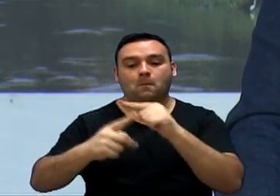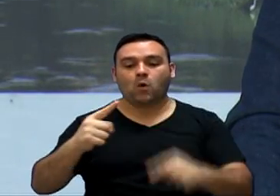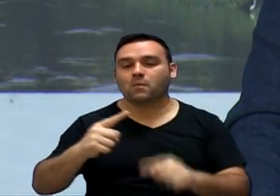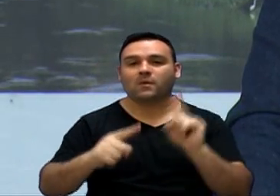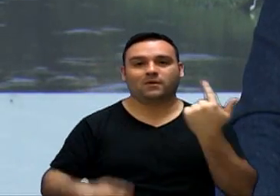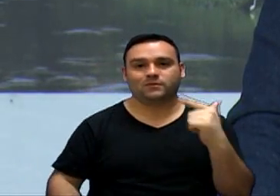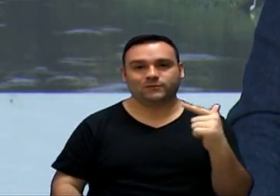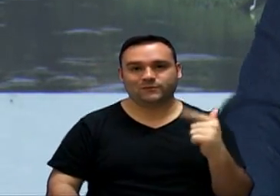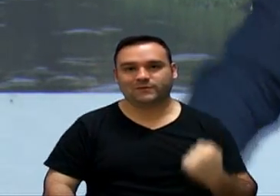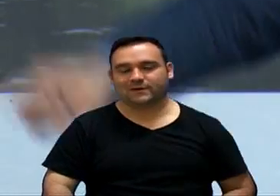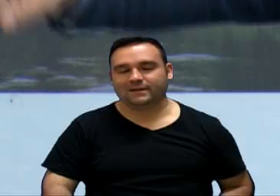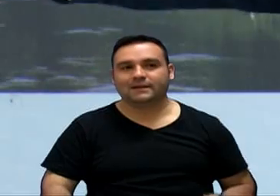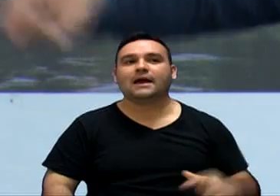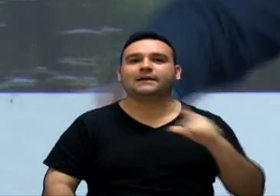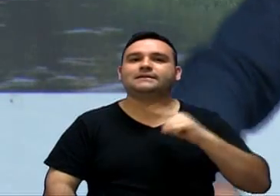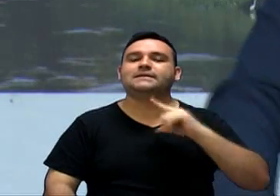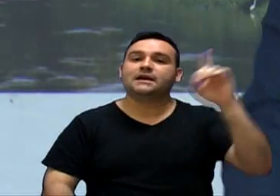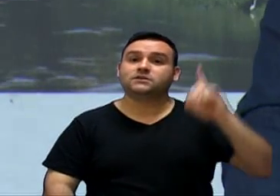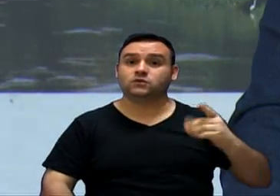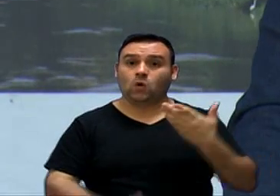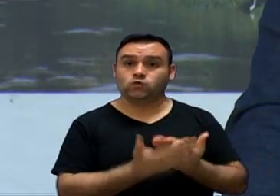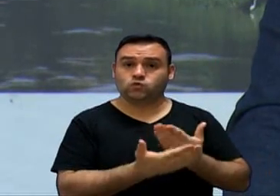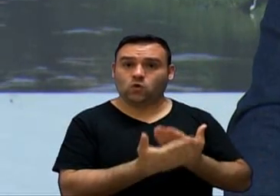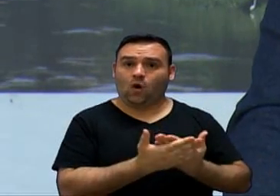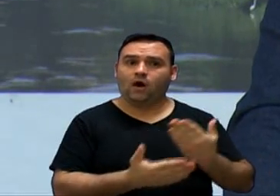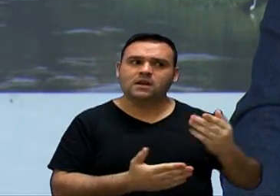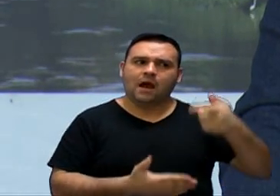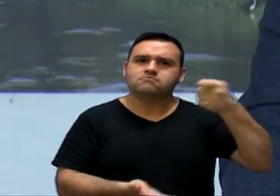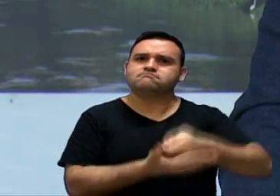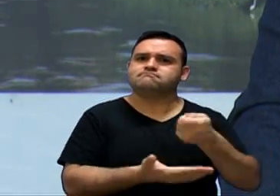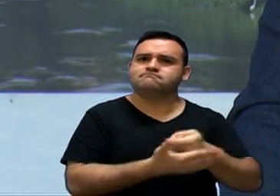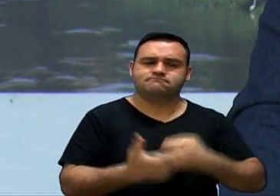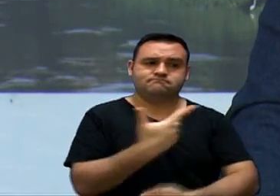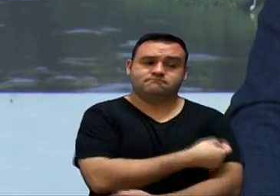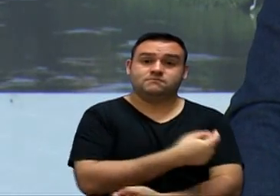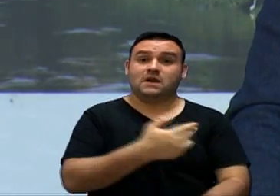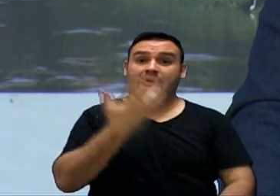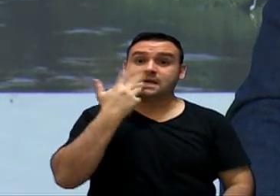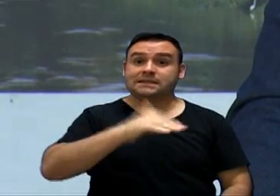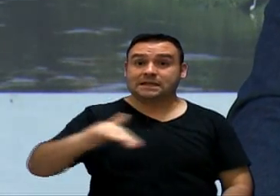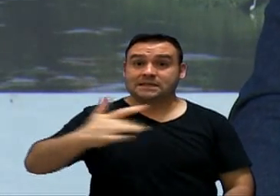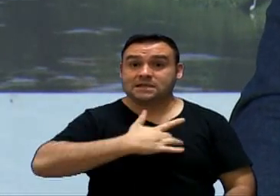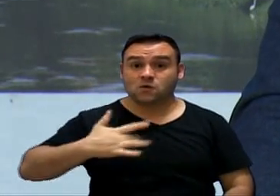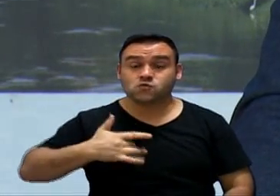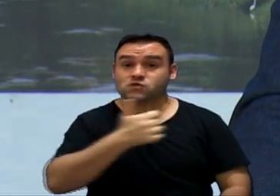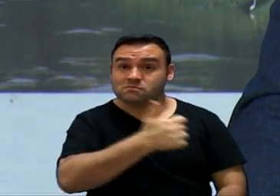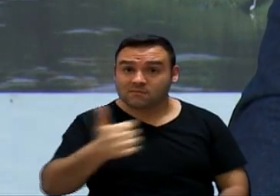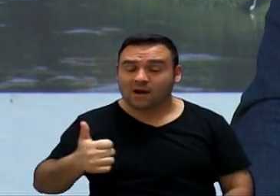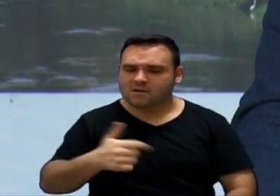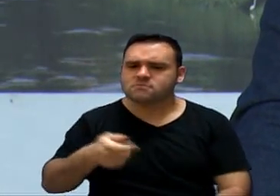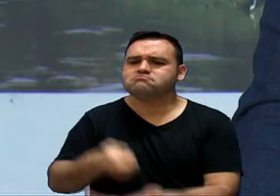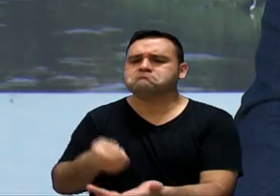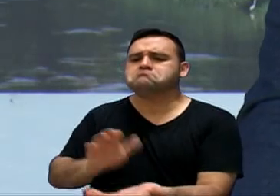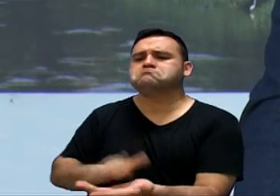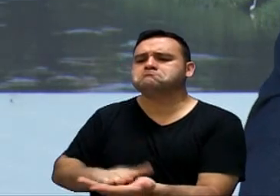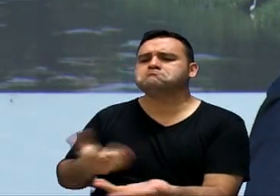vacina. Tem diretor de escola exigindo comprovante de vacinação para crianças saudáveis.